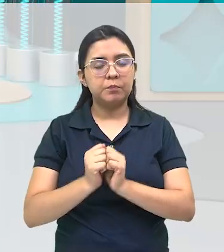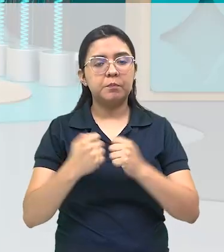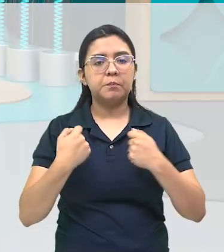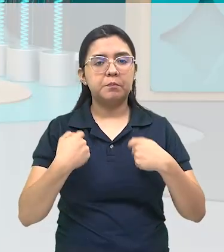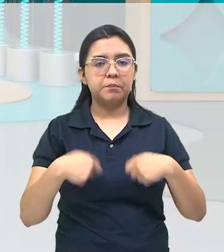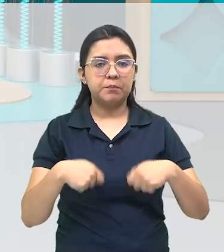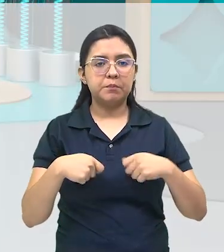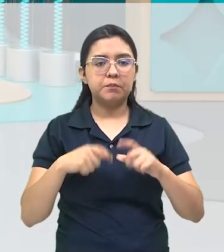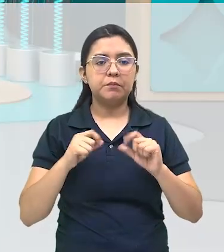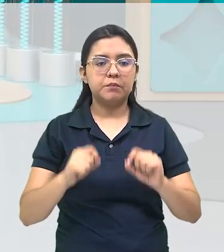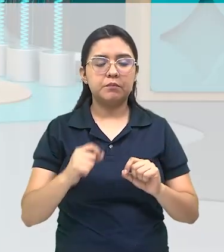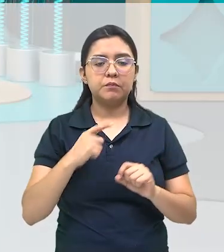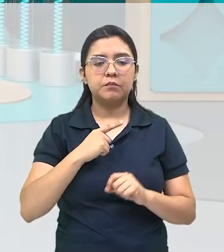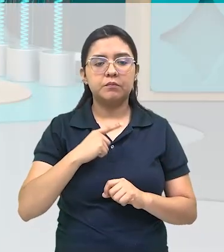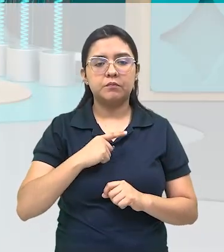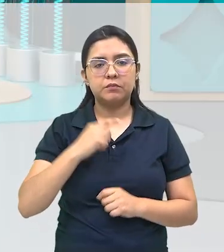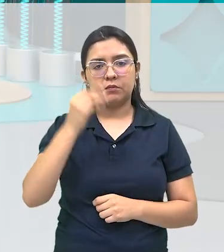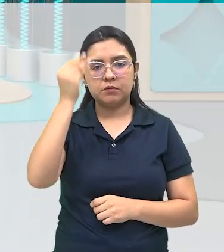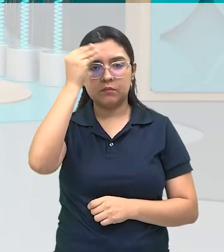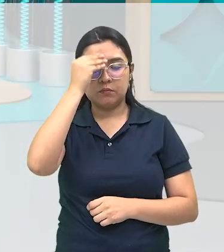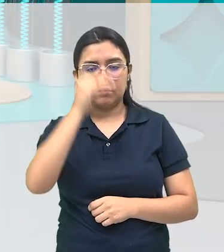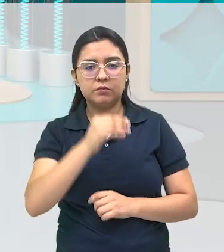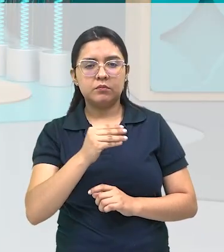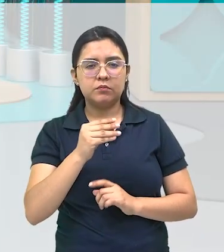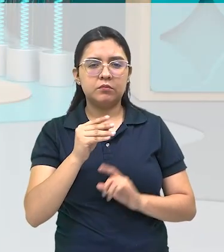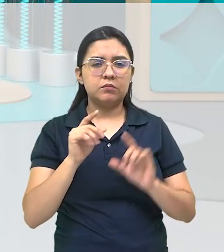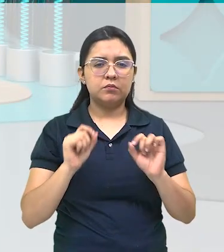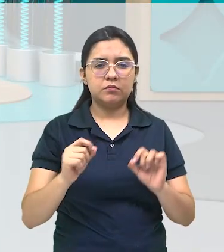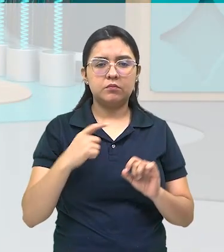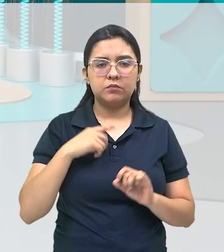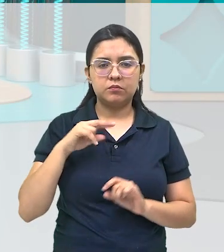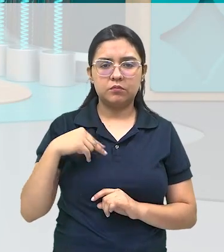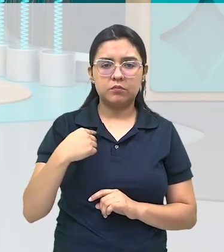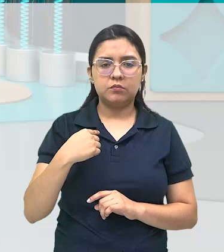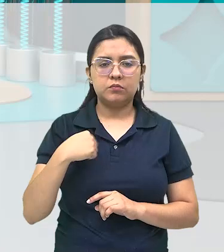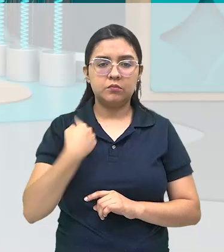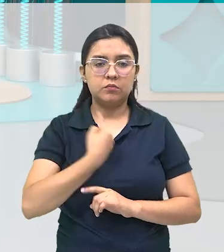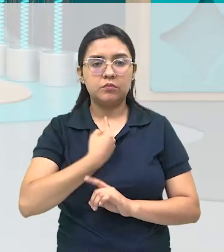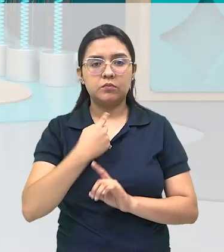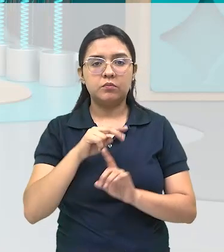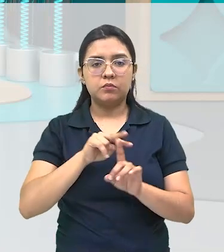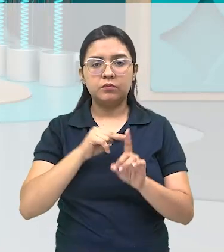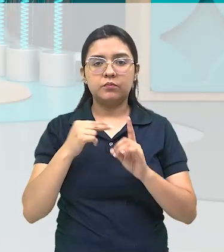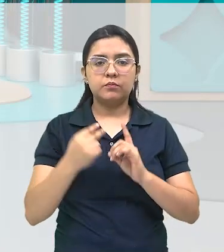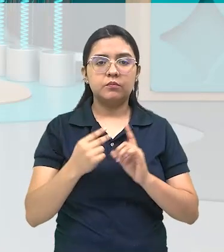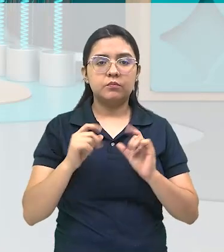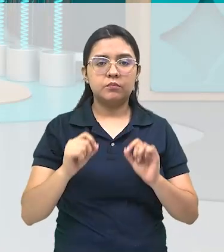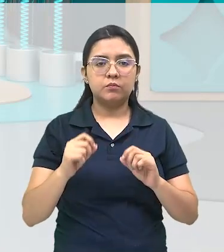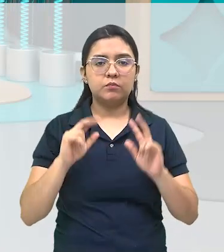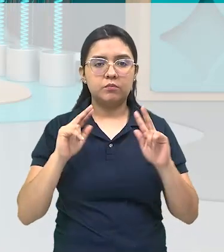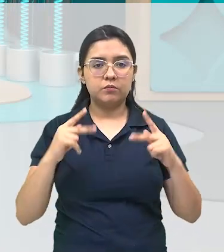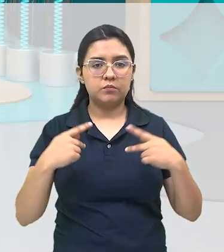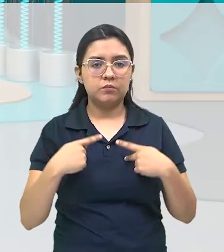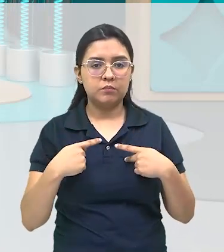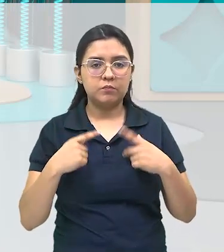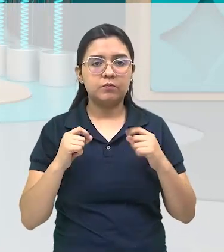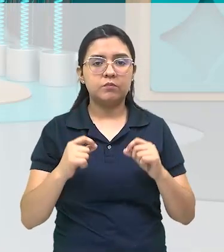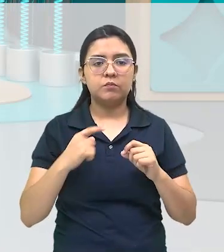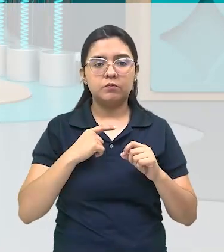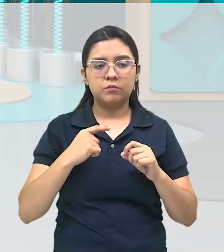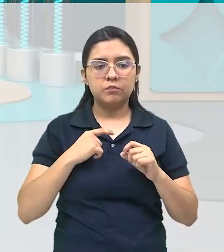precisa desistir dos nossos sentimentos, da nossa visão egoísta, individualista, e olhar as coisas de uma